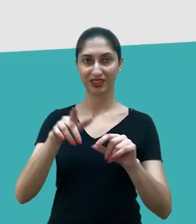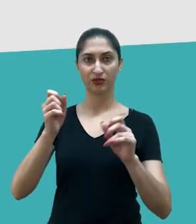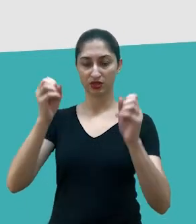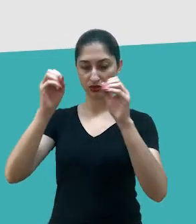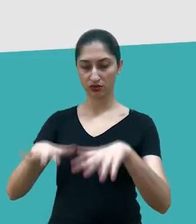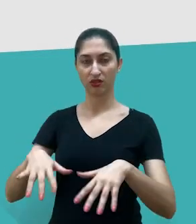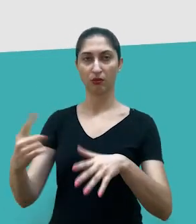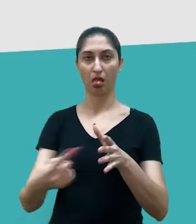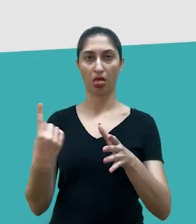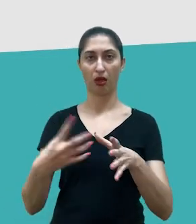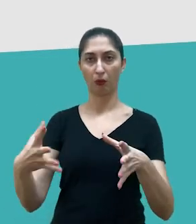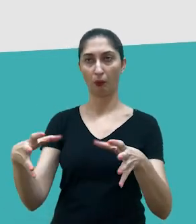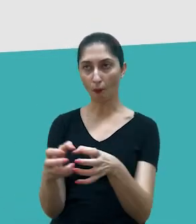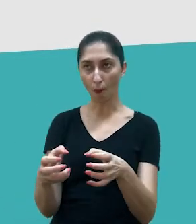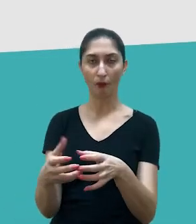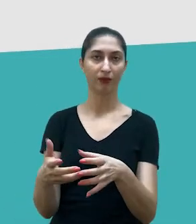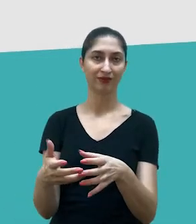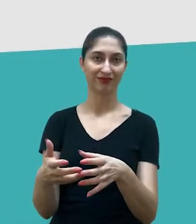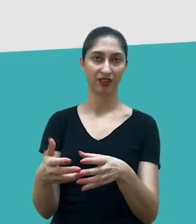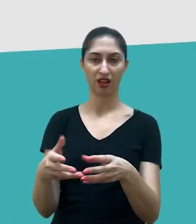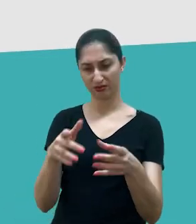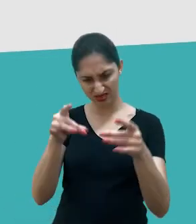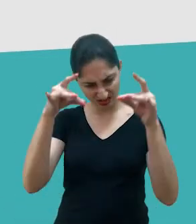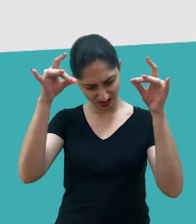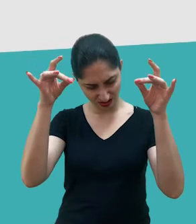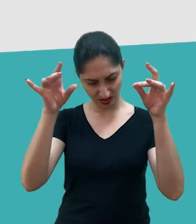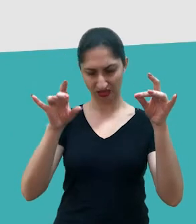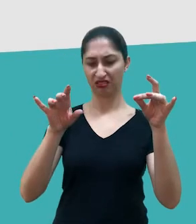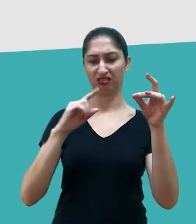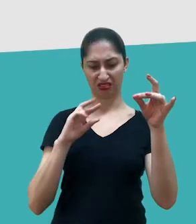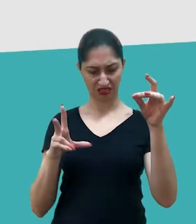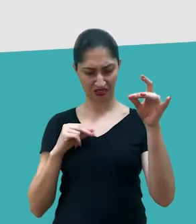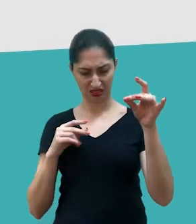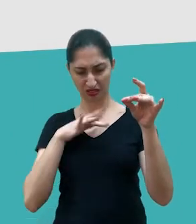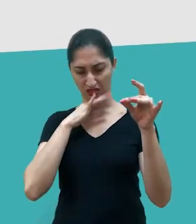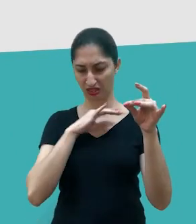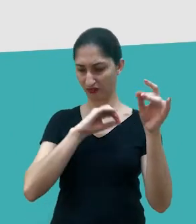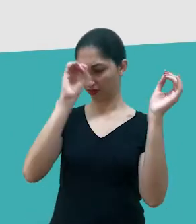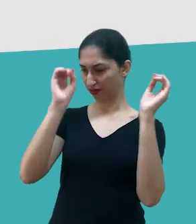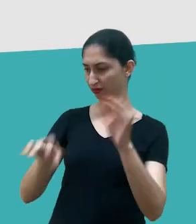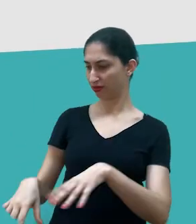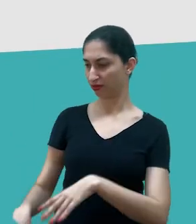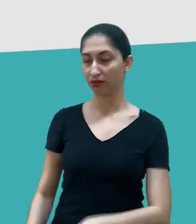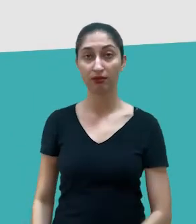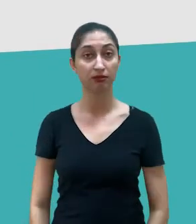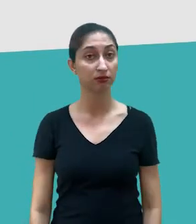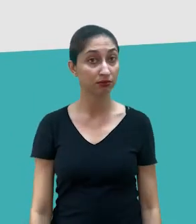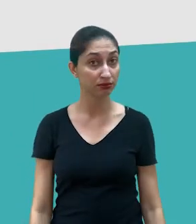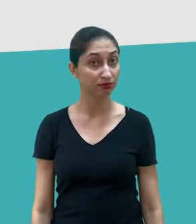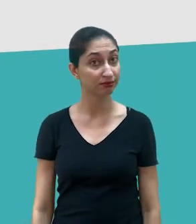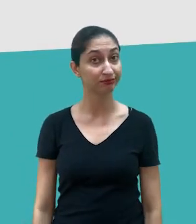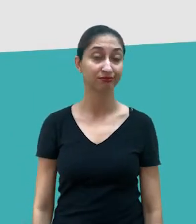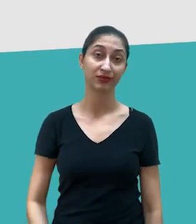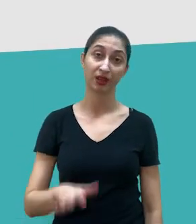encolhe naturalmente. E aí muita gente joga a viscose fora. Nossa, o tecido foi ruim, encolheu. Mas o mínimo